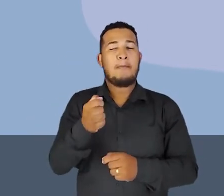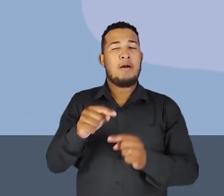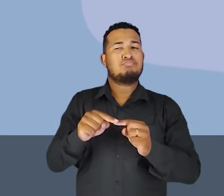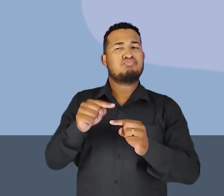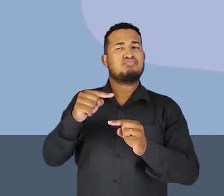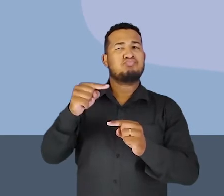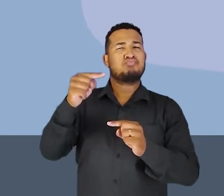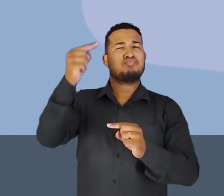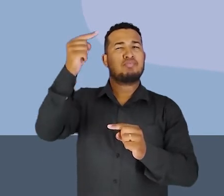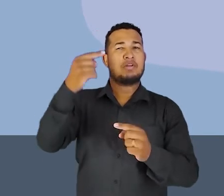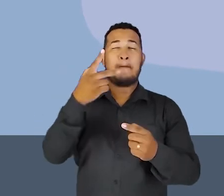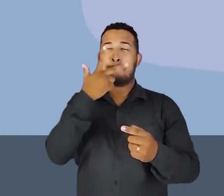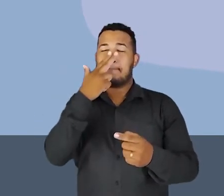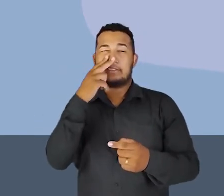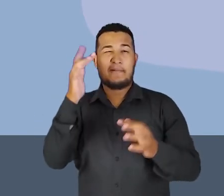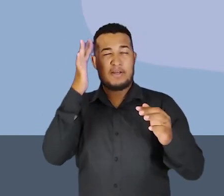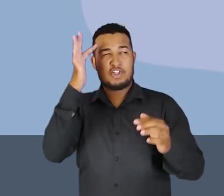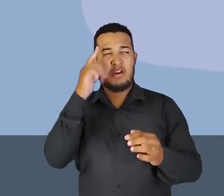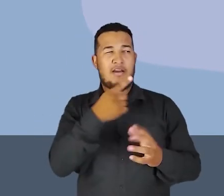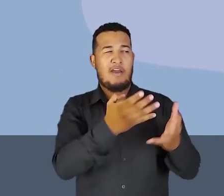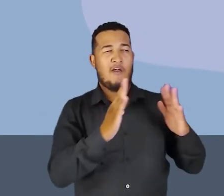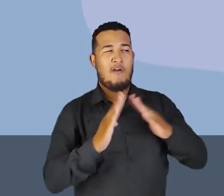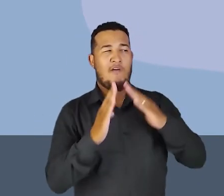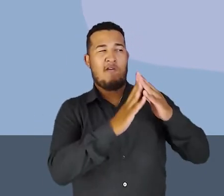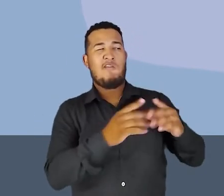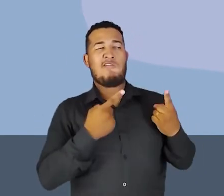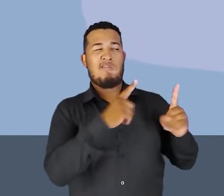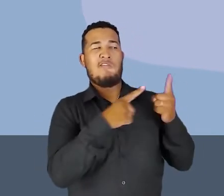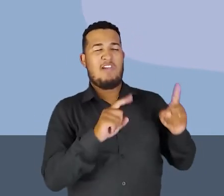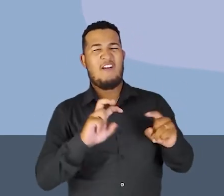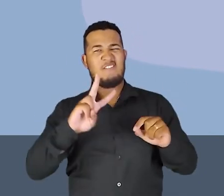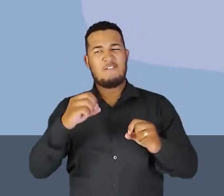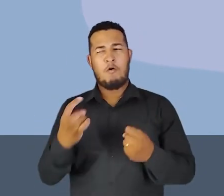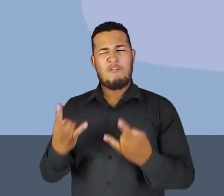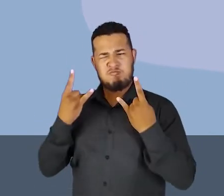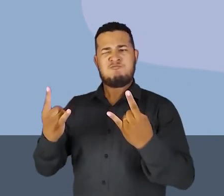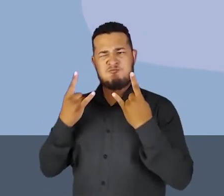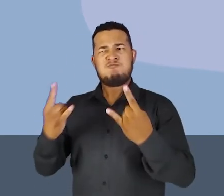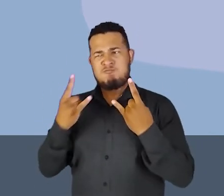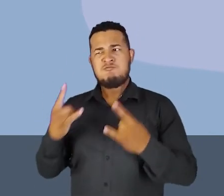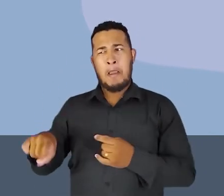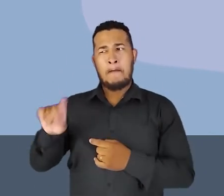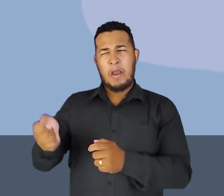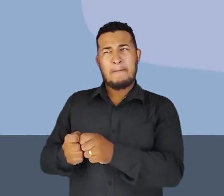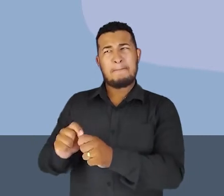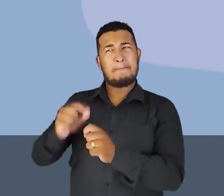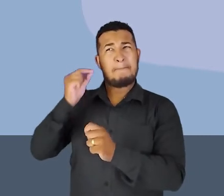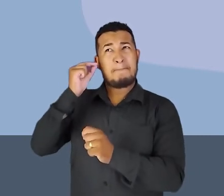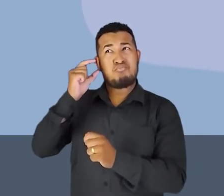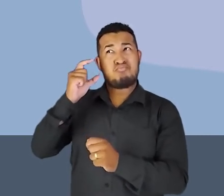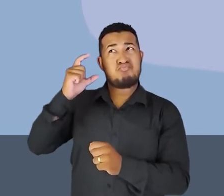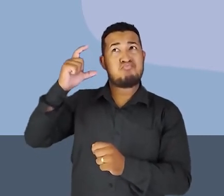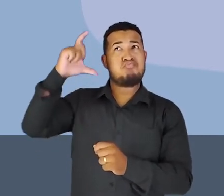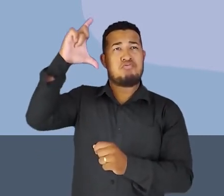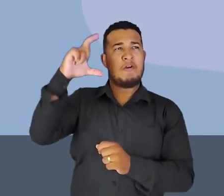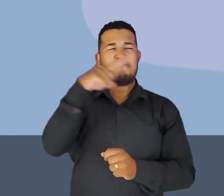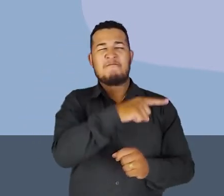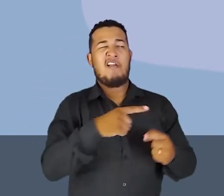ouvindo um rock and roll. Então, a intensidade e o alcance, né, é o